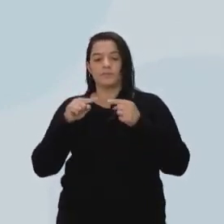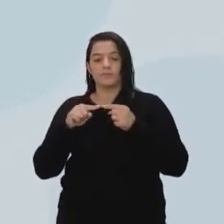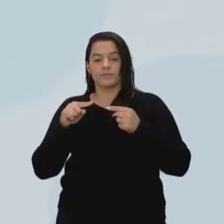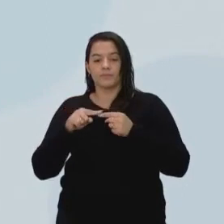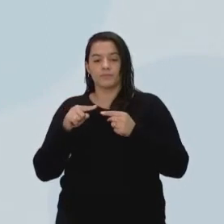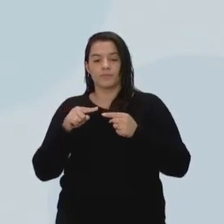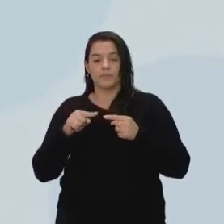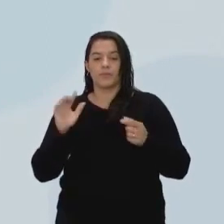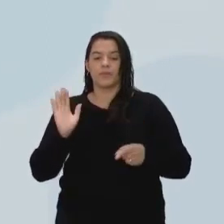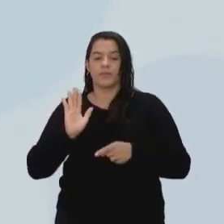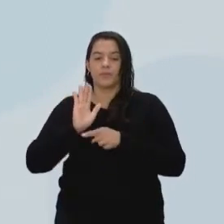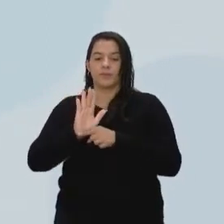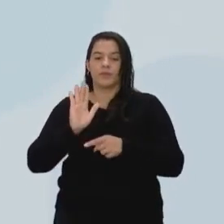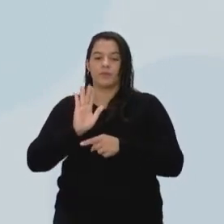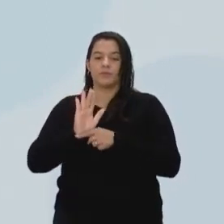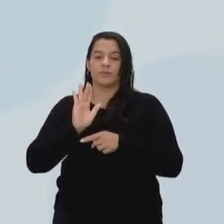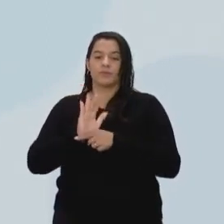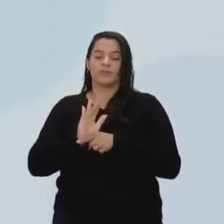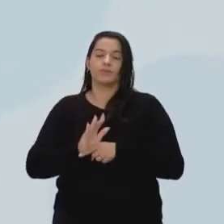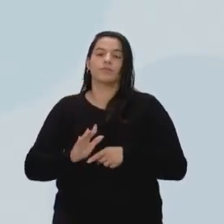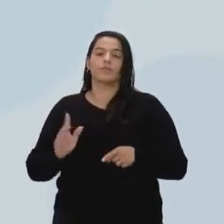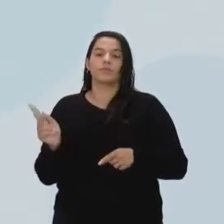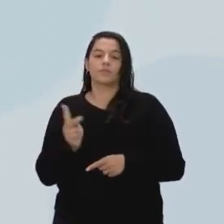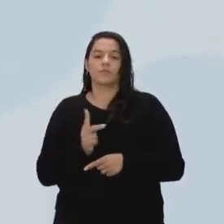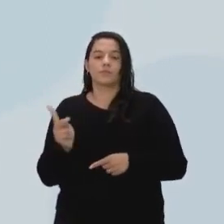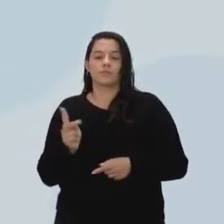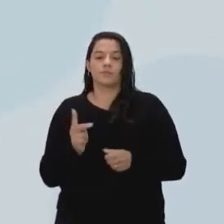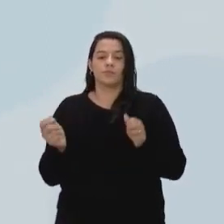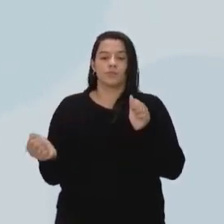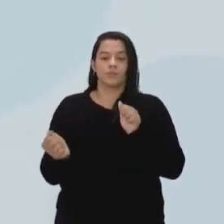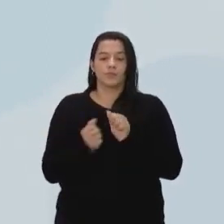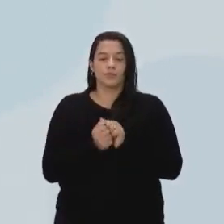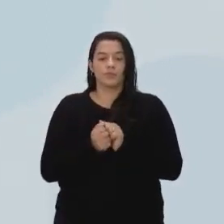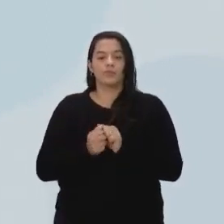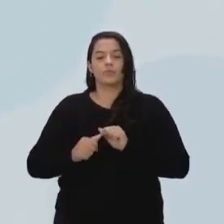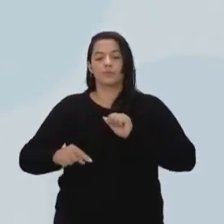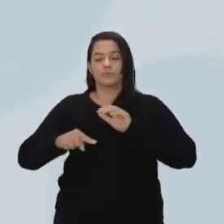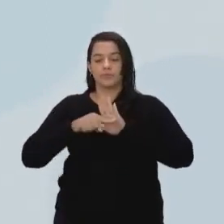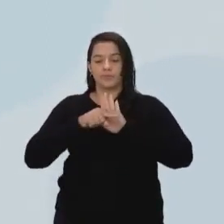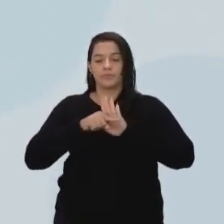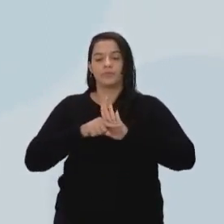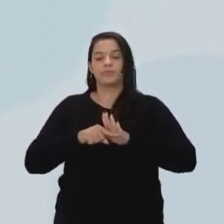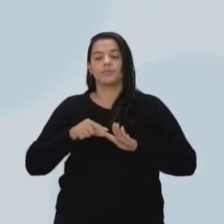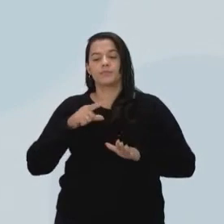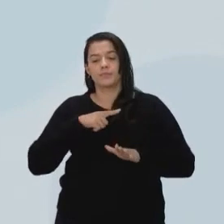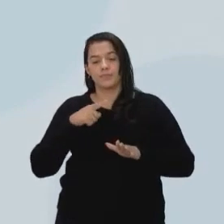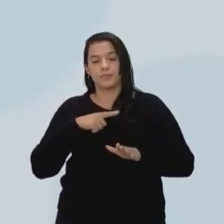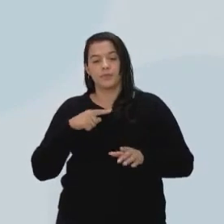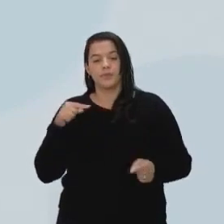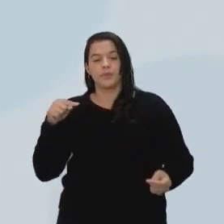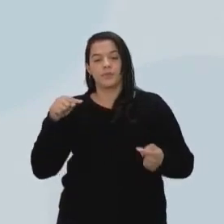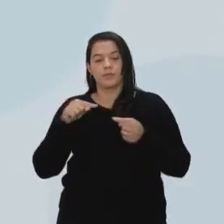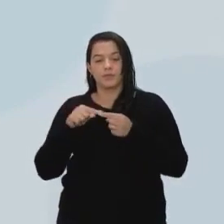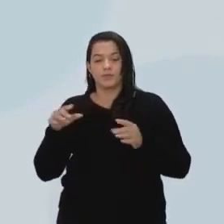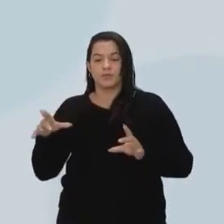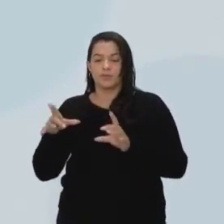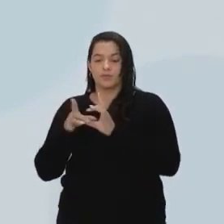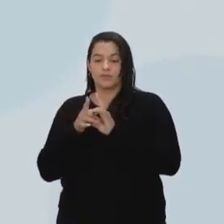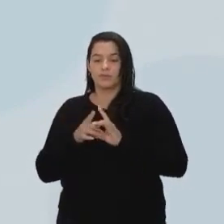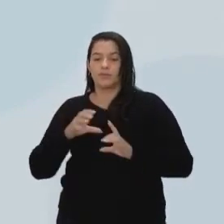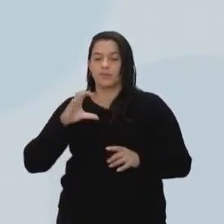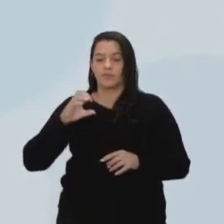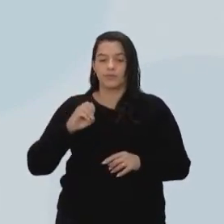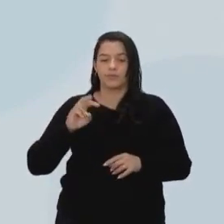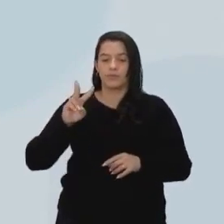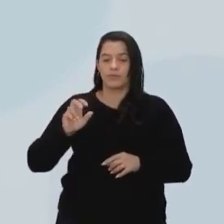eles cooperam aqui, ambos, essas partículas negativas, é o que vai dar a ligação